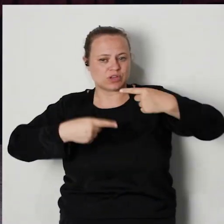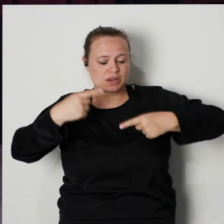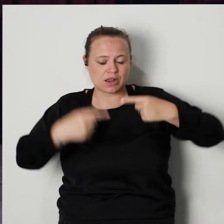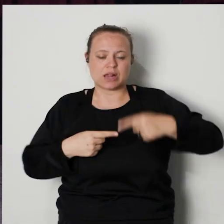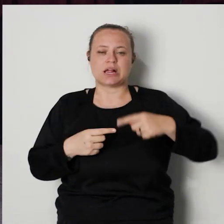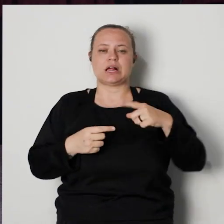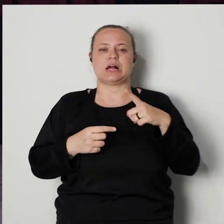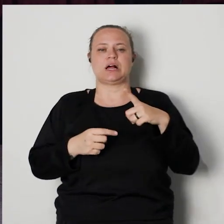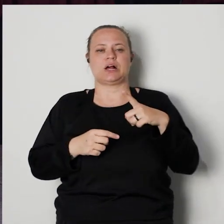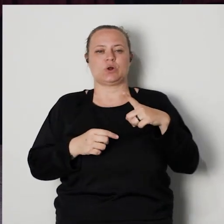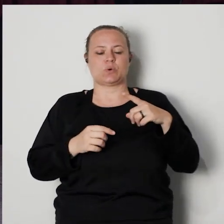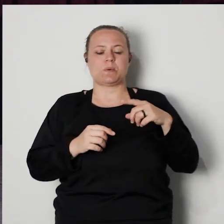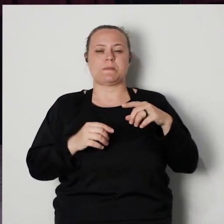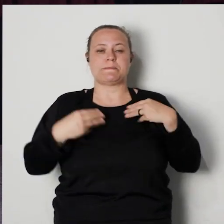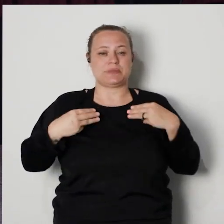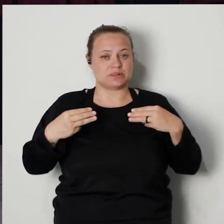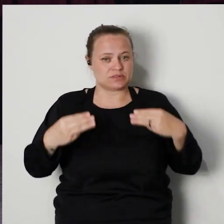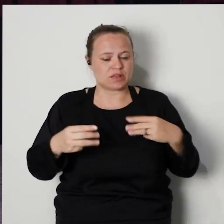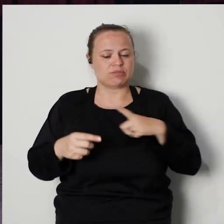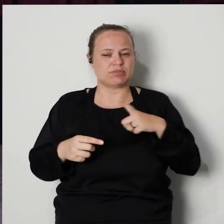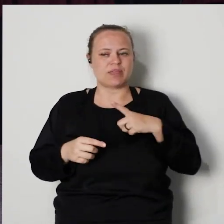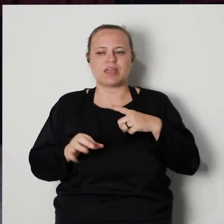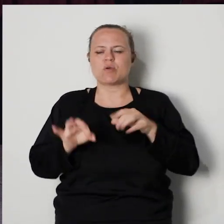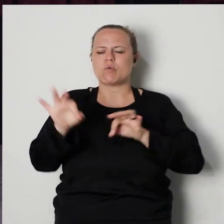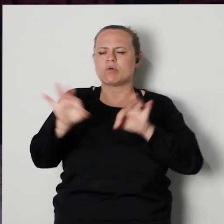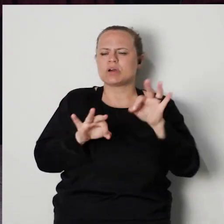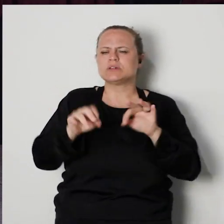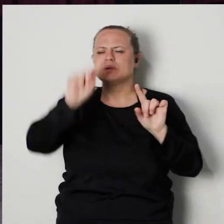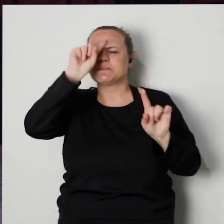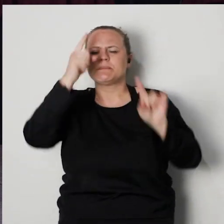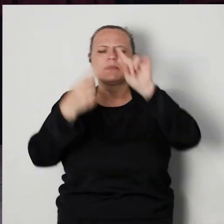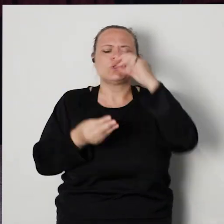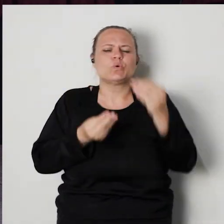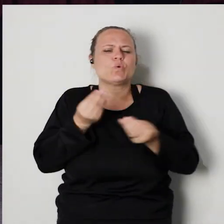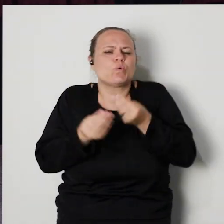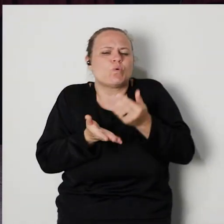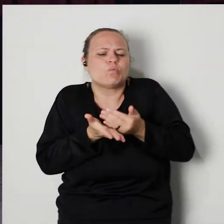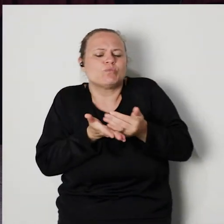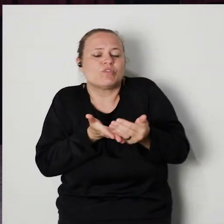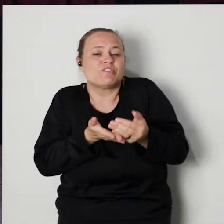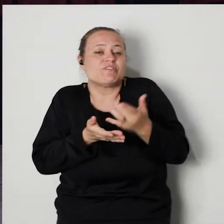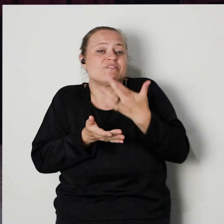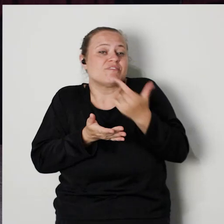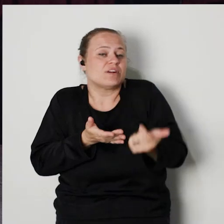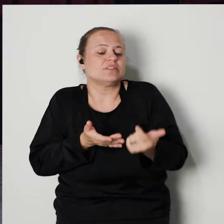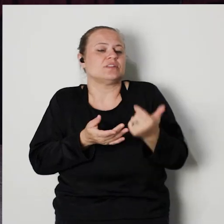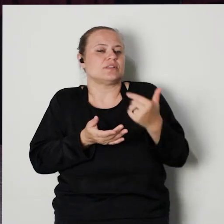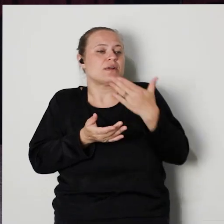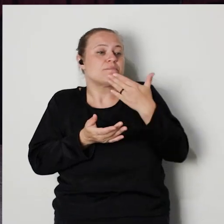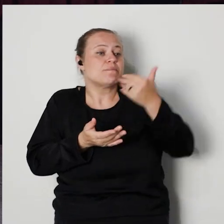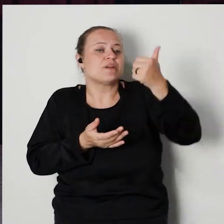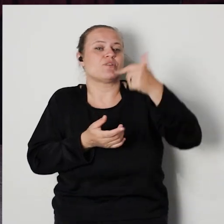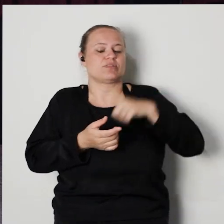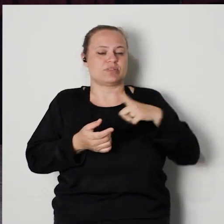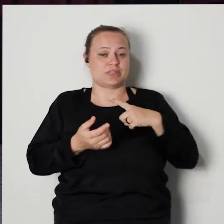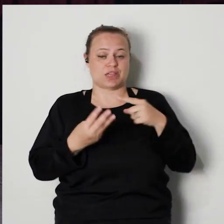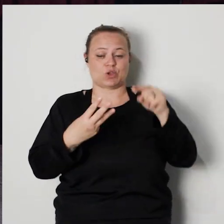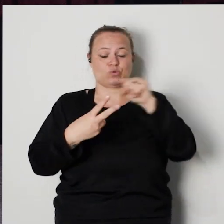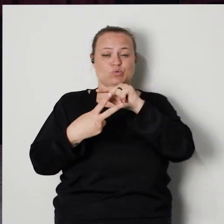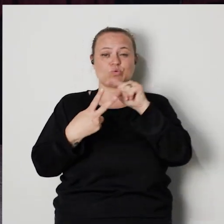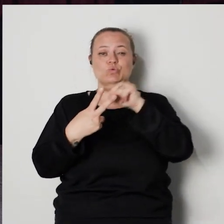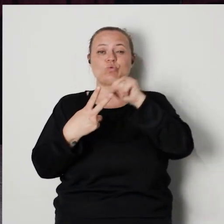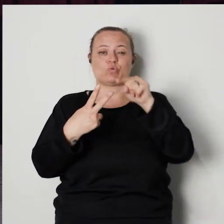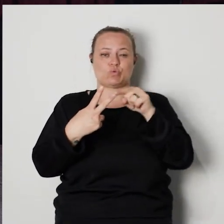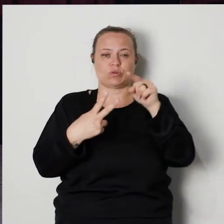elaboração, construímos uma metodologia em diálogo com o Ministério, em diálogo com o Fórum de Secretários, uma metodologia de elaboração